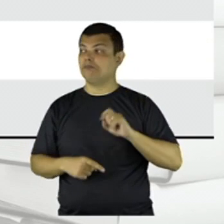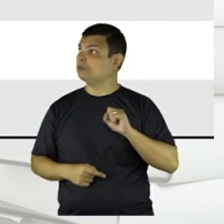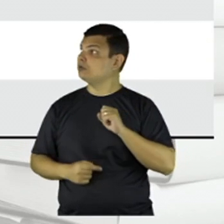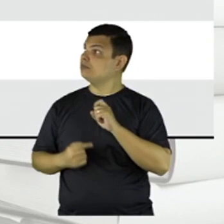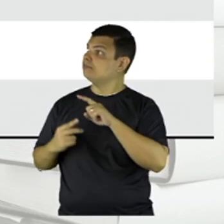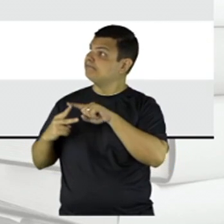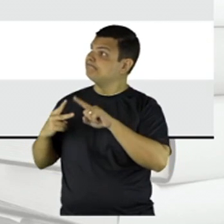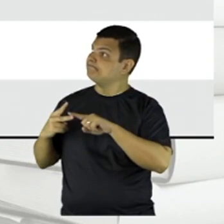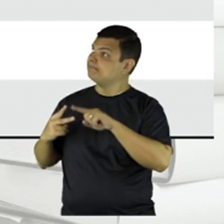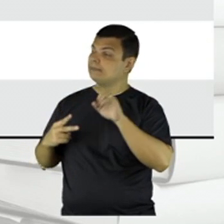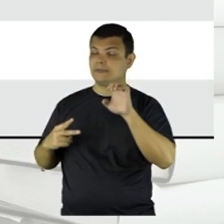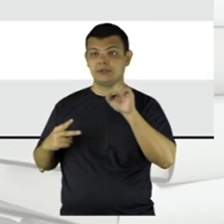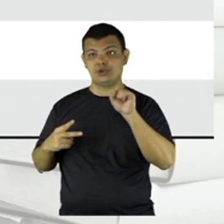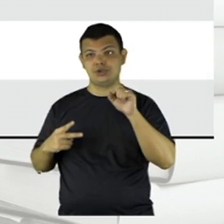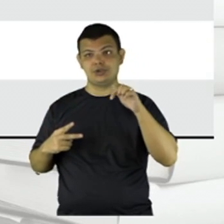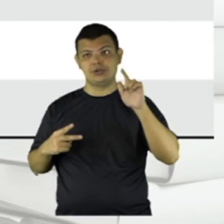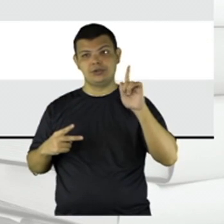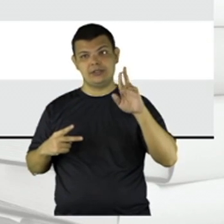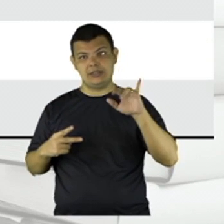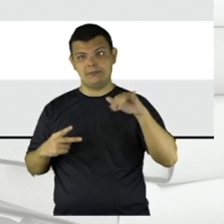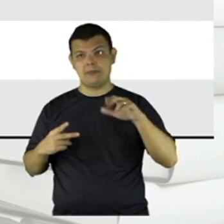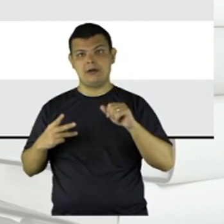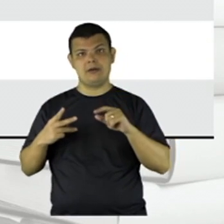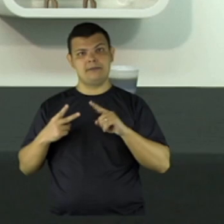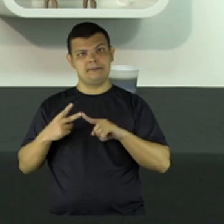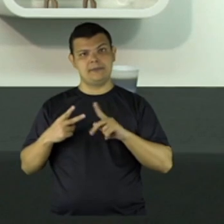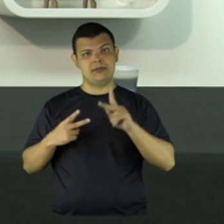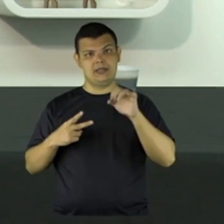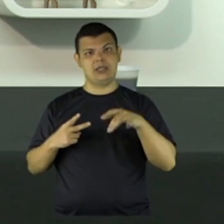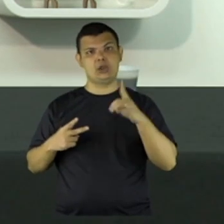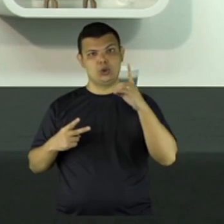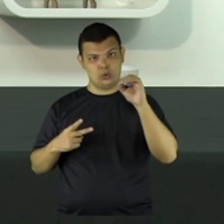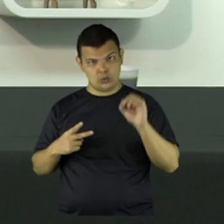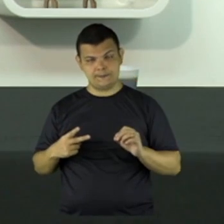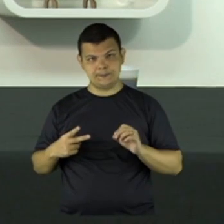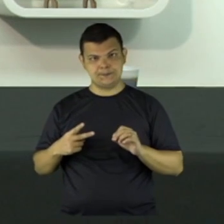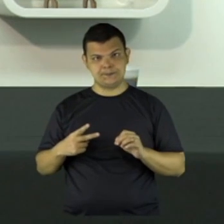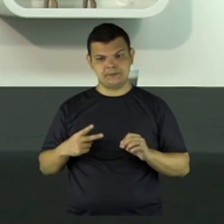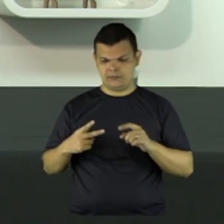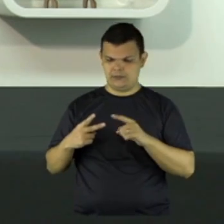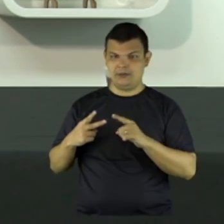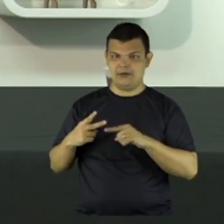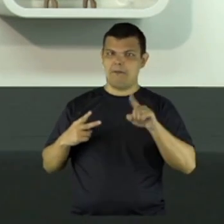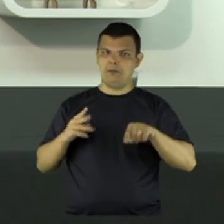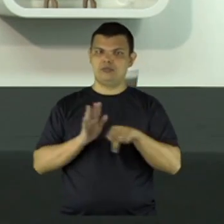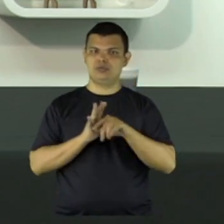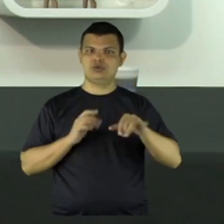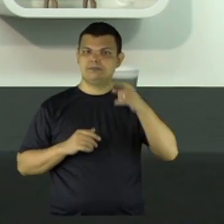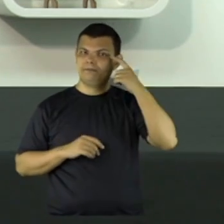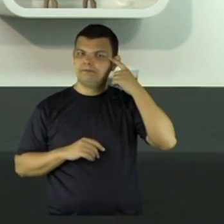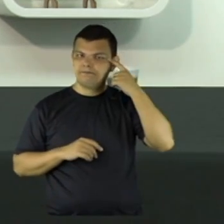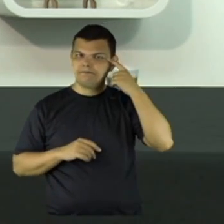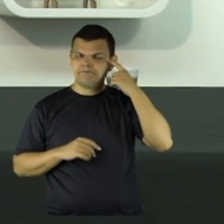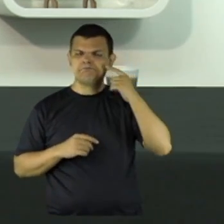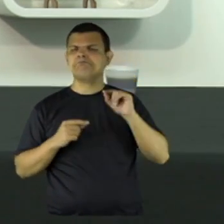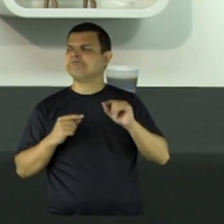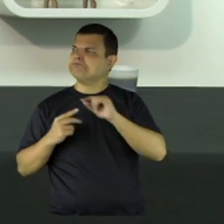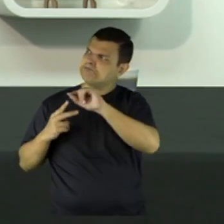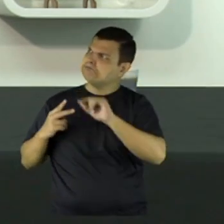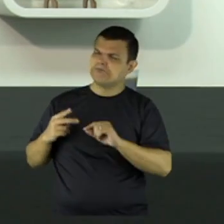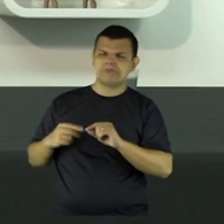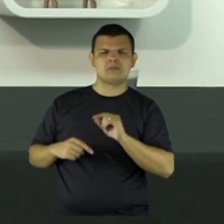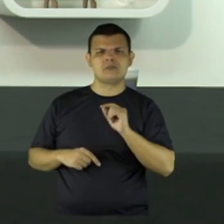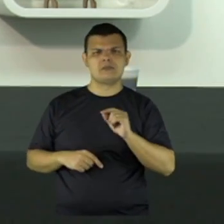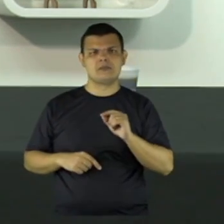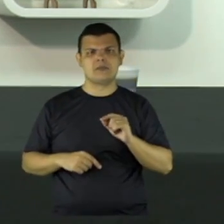que é uma luta japonesa. Então vamos entender o que é uma luta com golpes utilizando um implemento. Um